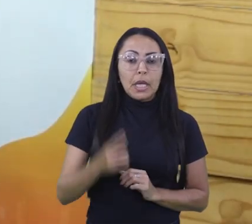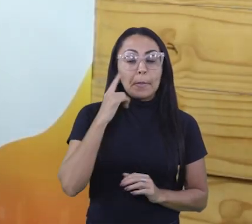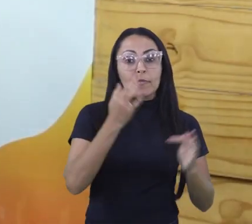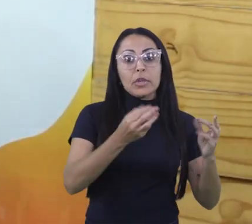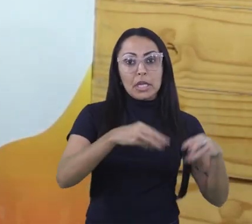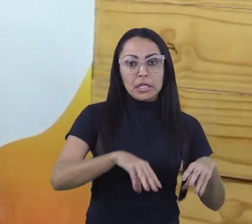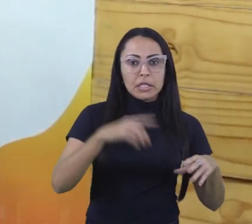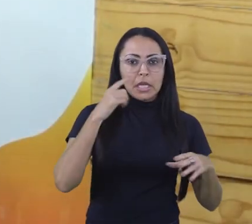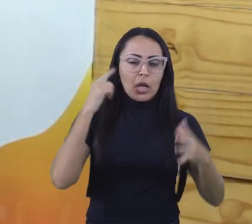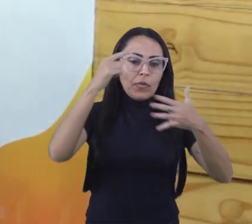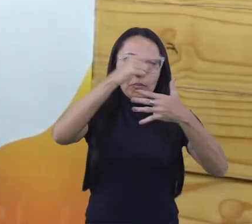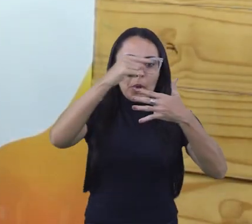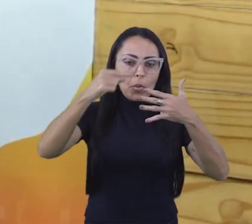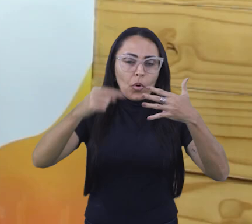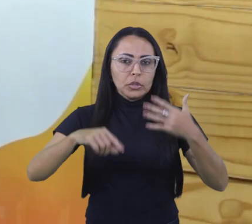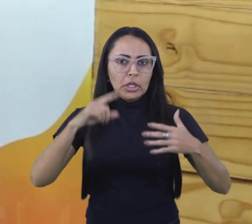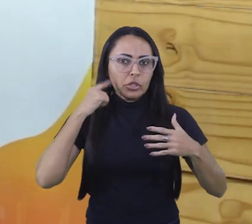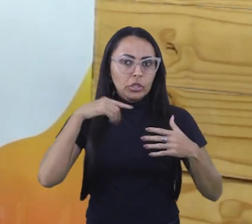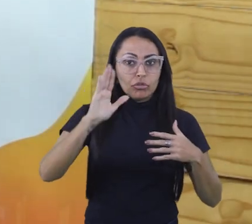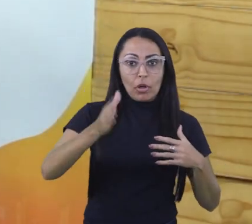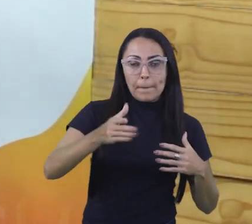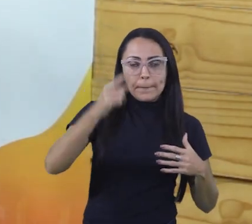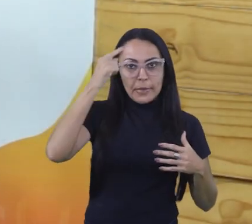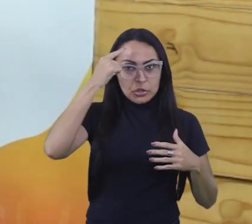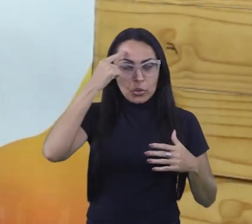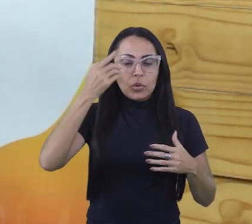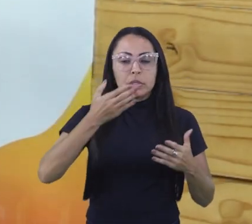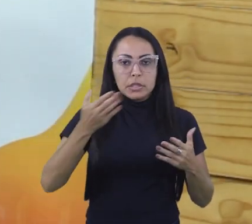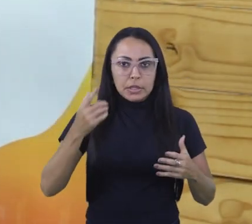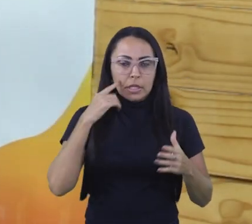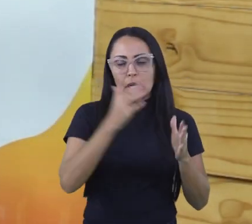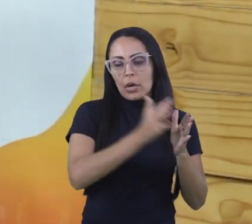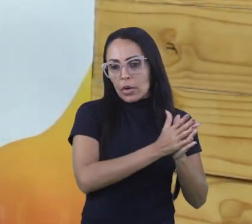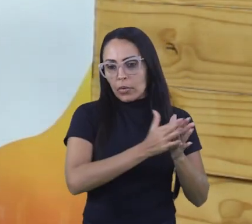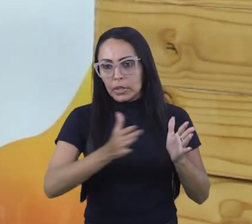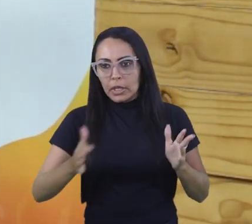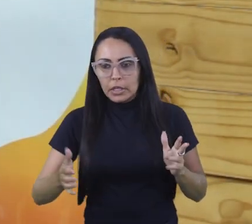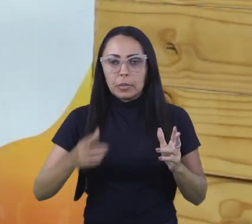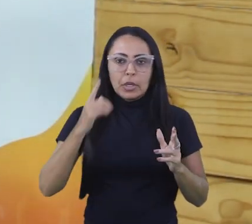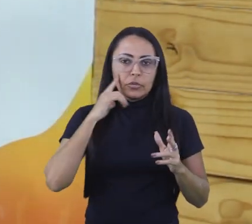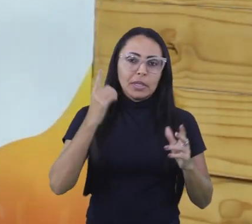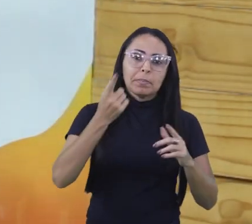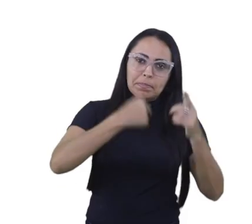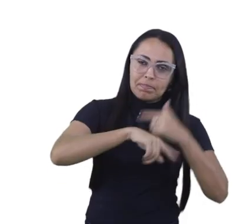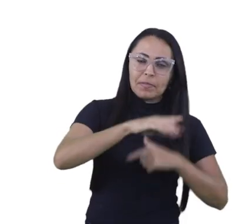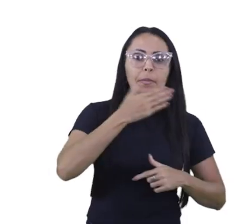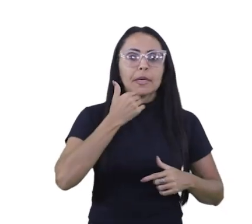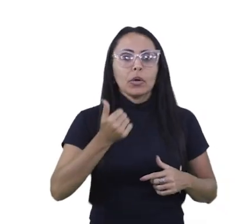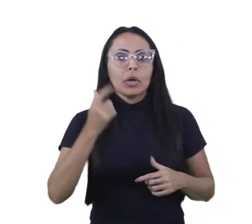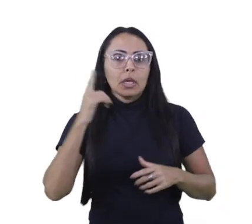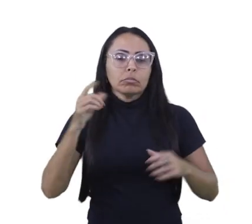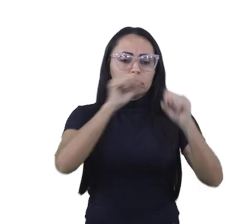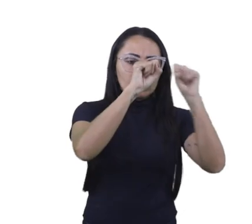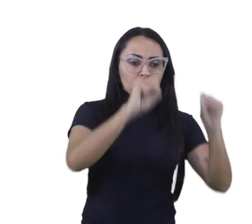finalizar, eu vou trazer alguns pontos, né, que a gente já pensou, né, dessa unidade, dessa segunda unidade, para a gente fixar melhor, tá certo? Os sistemas